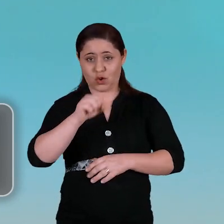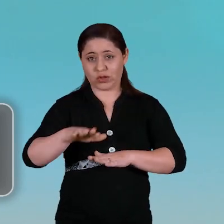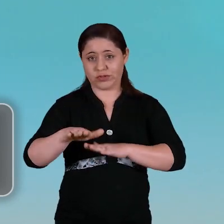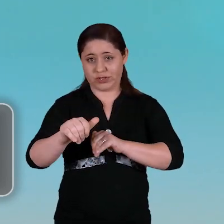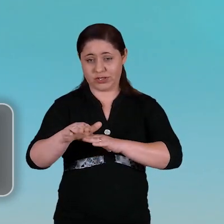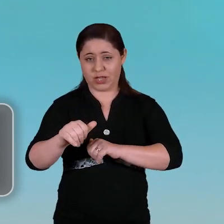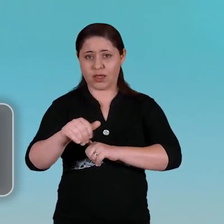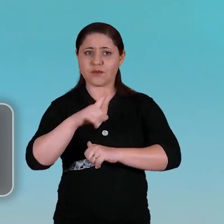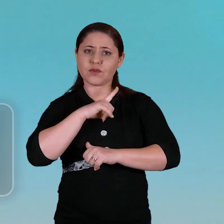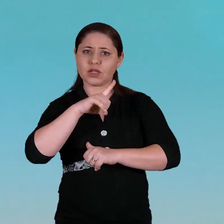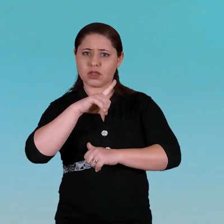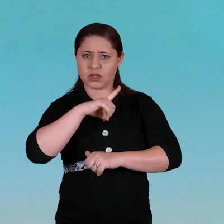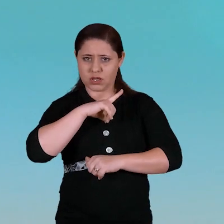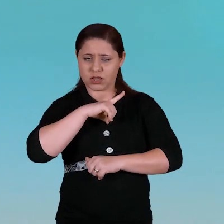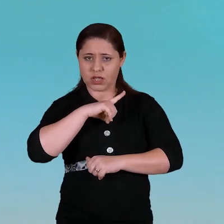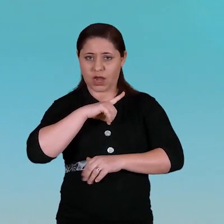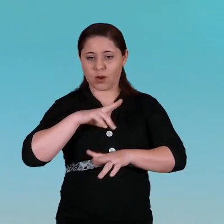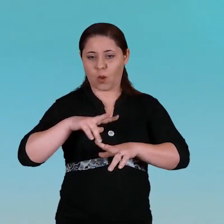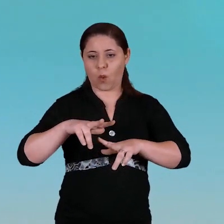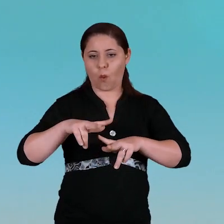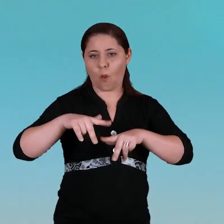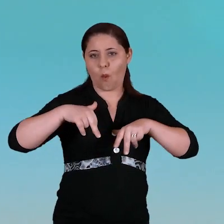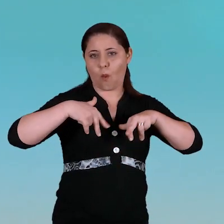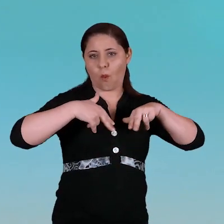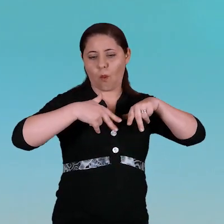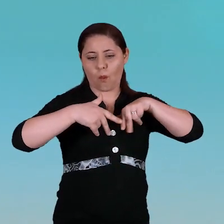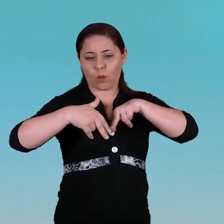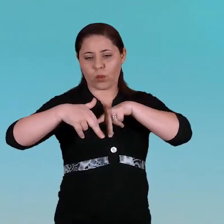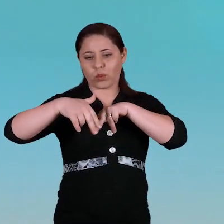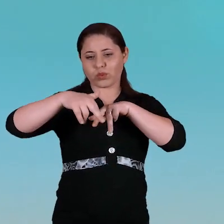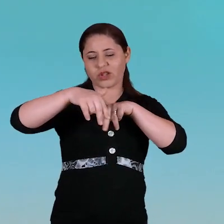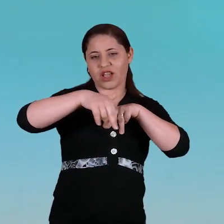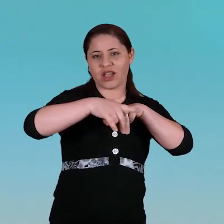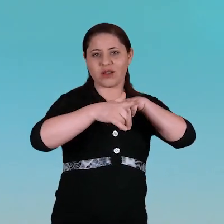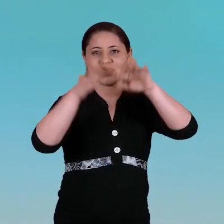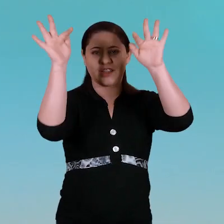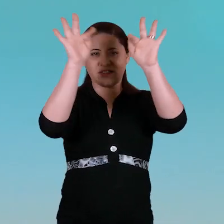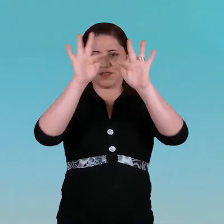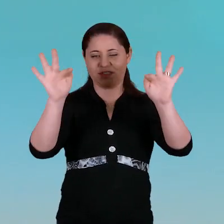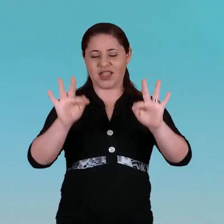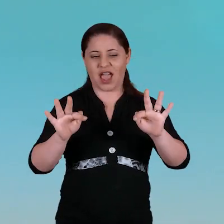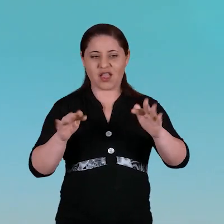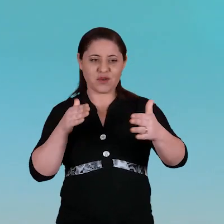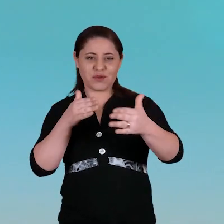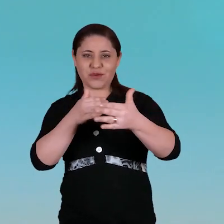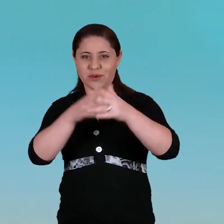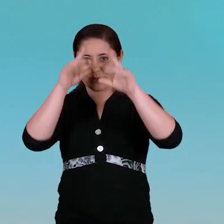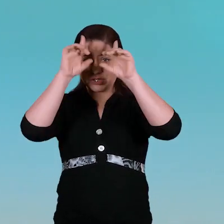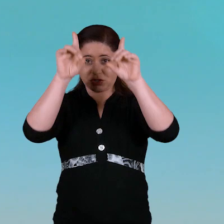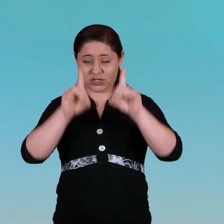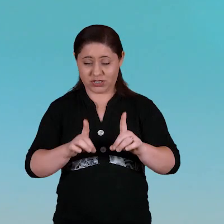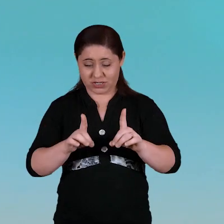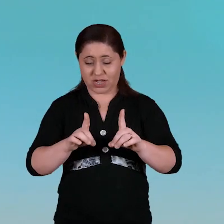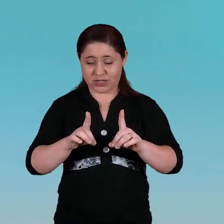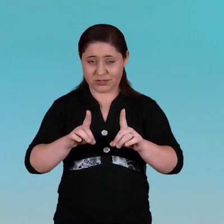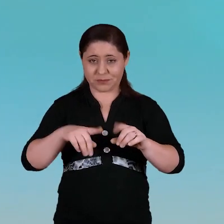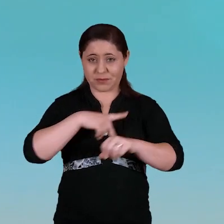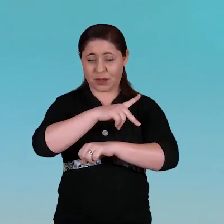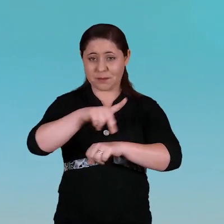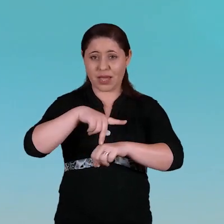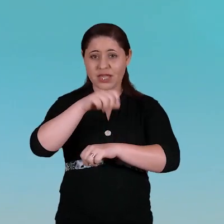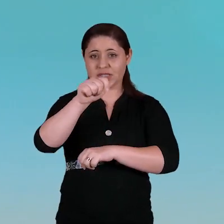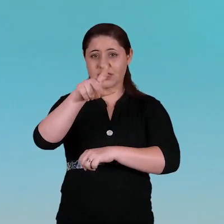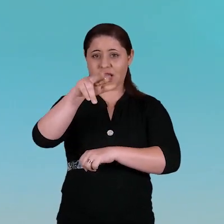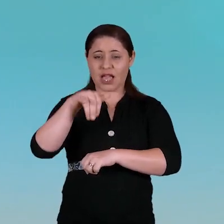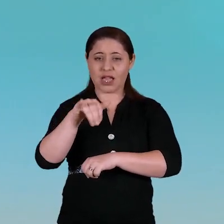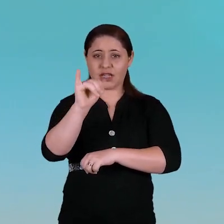nós vamos fazer uma caminhada, denominada Caminhada Feliz Rumo à Dignidade. Vai ser na Praça Ari Coelho. Então, o que a